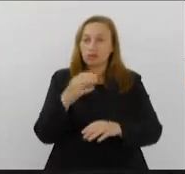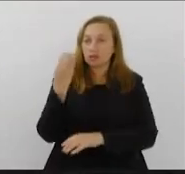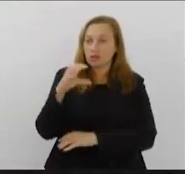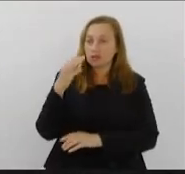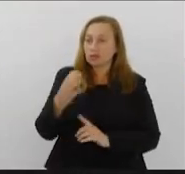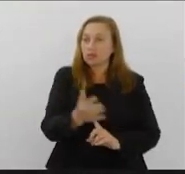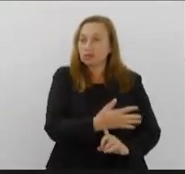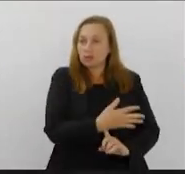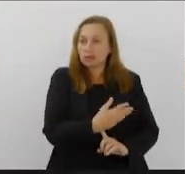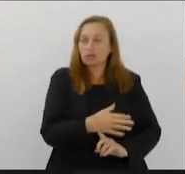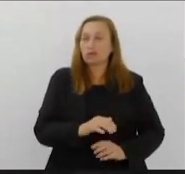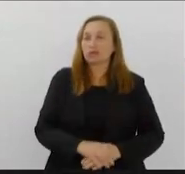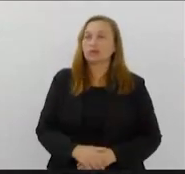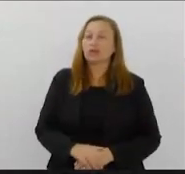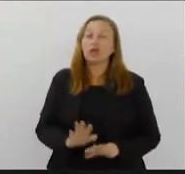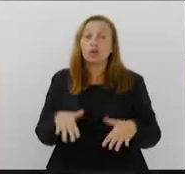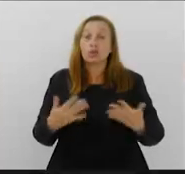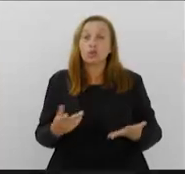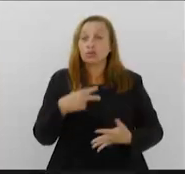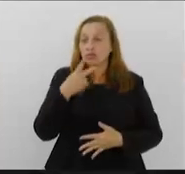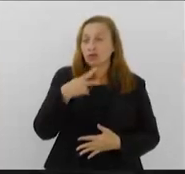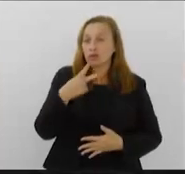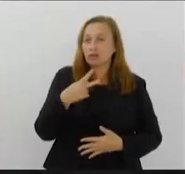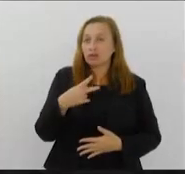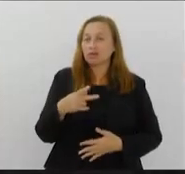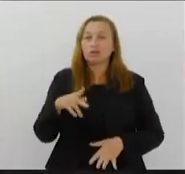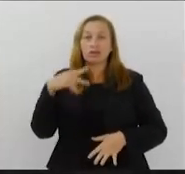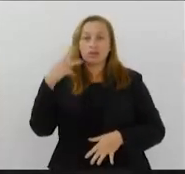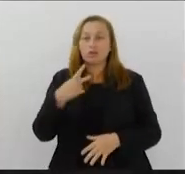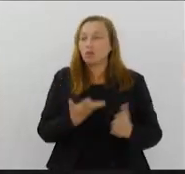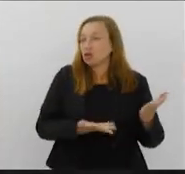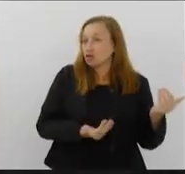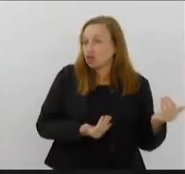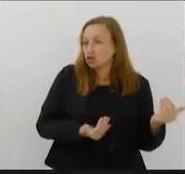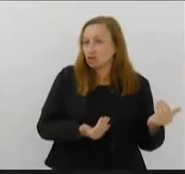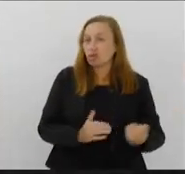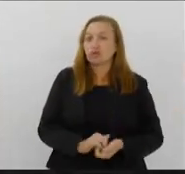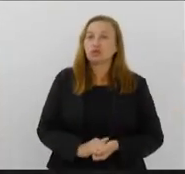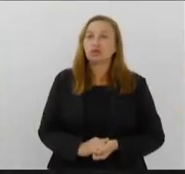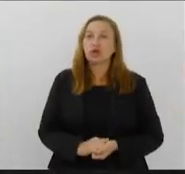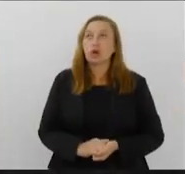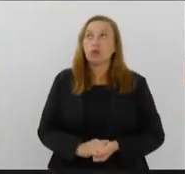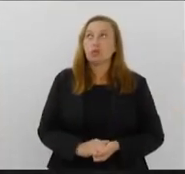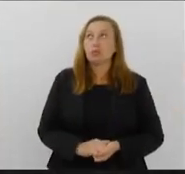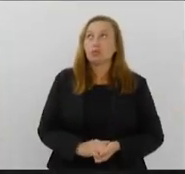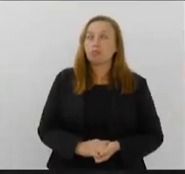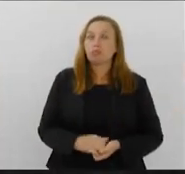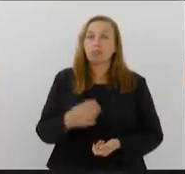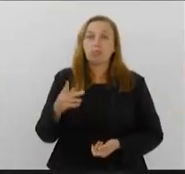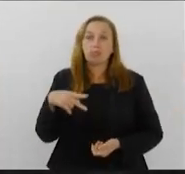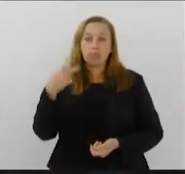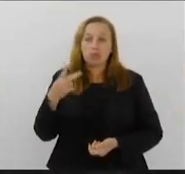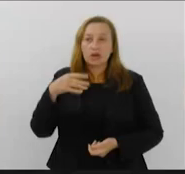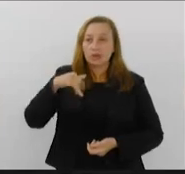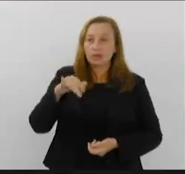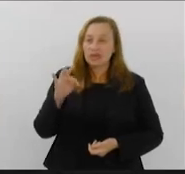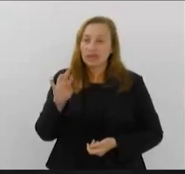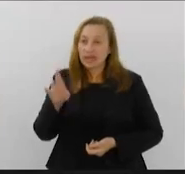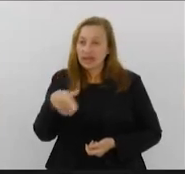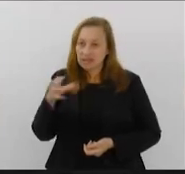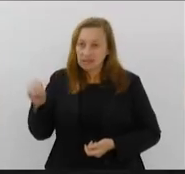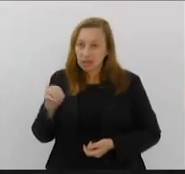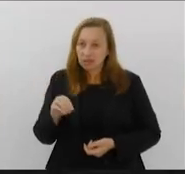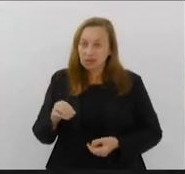e tecnologia. E quando a gente fala de políticas de juventude, né, políticas de mitigação e